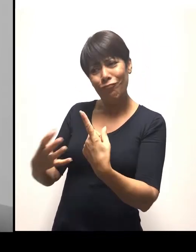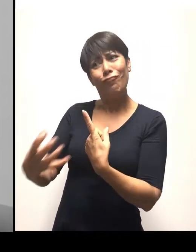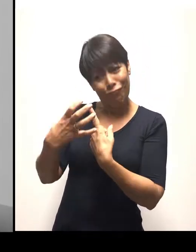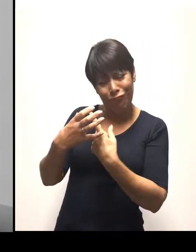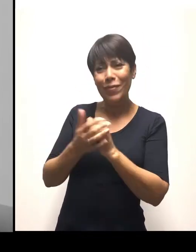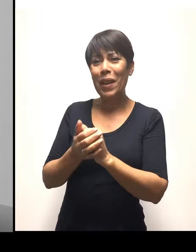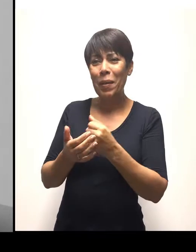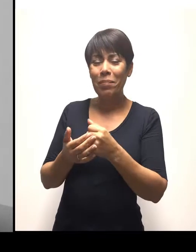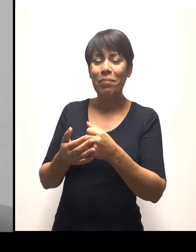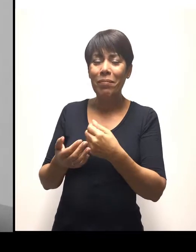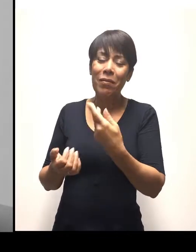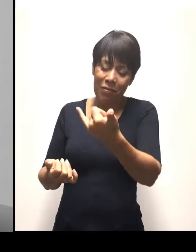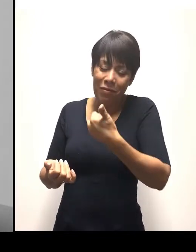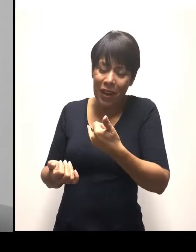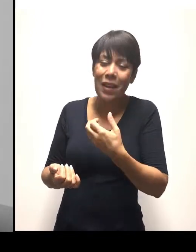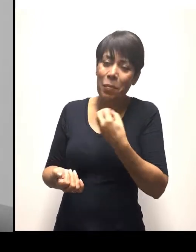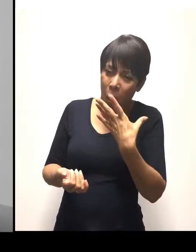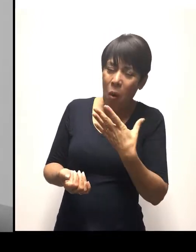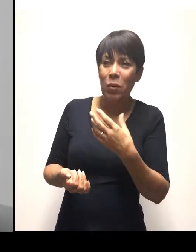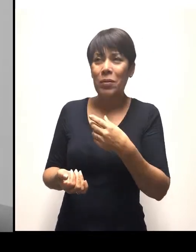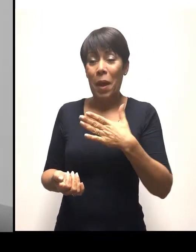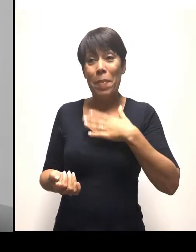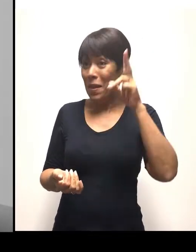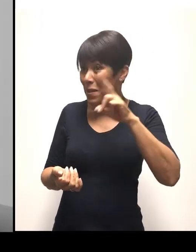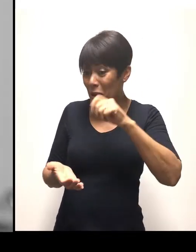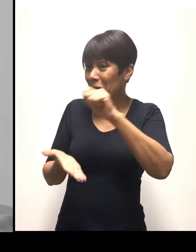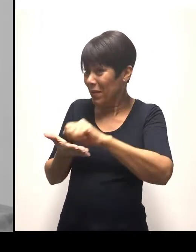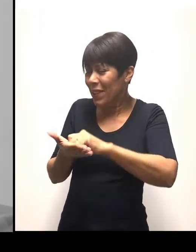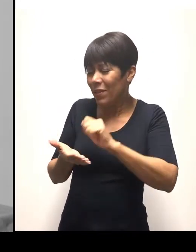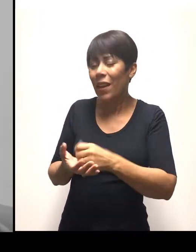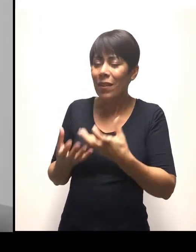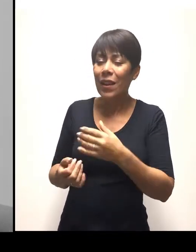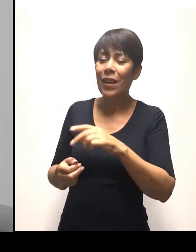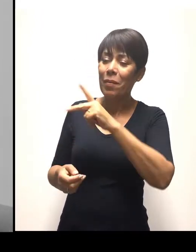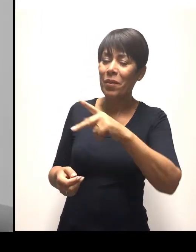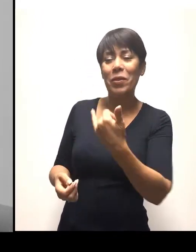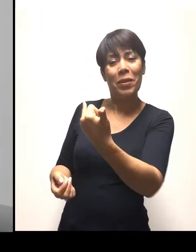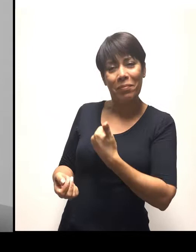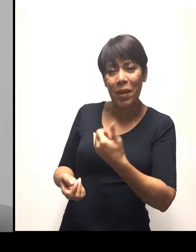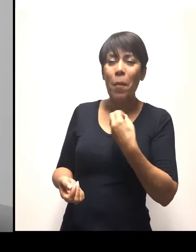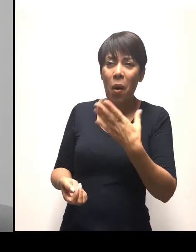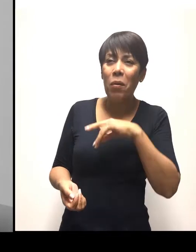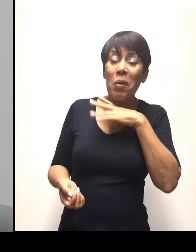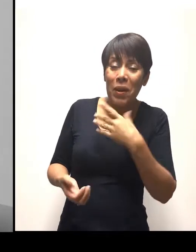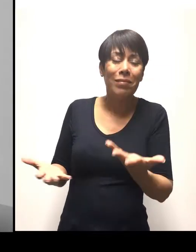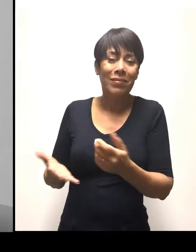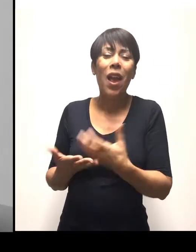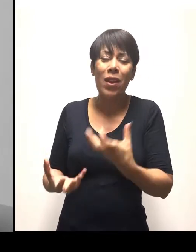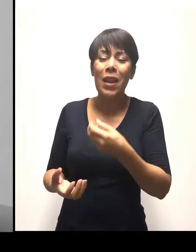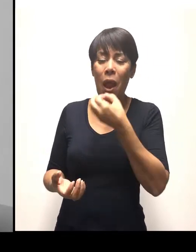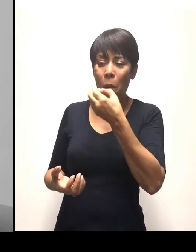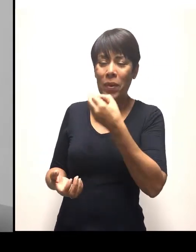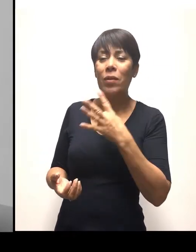mim ou não. E aí eu entendi que eu adorava fazer aquilo, né? Que aquilo que para outras pessoas era ruim, era desagradável, era